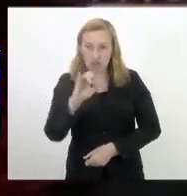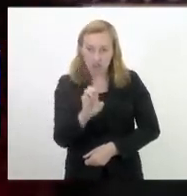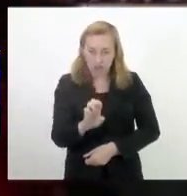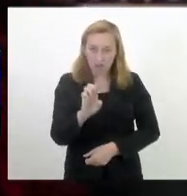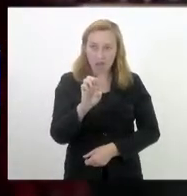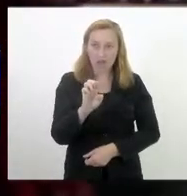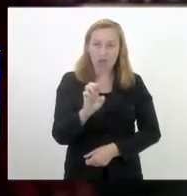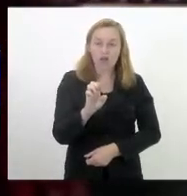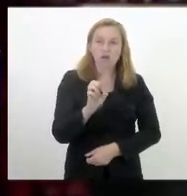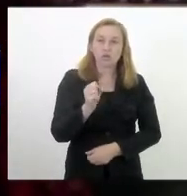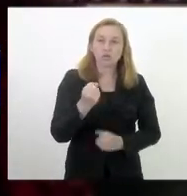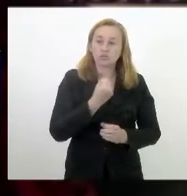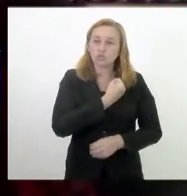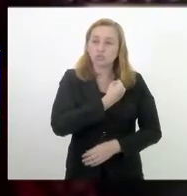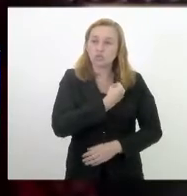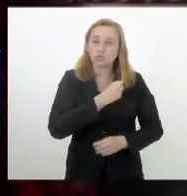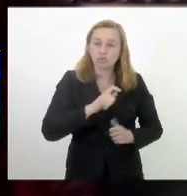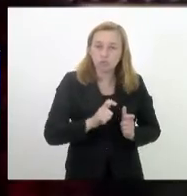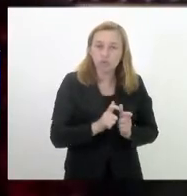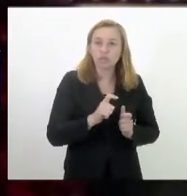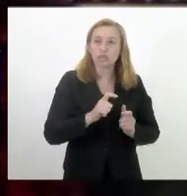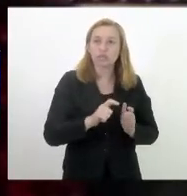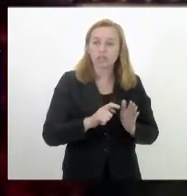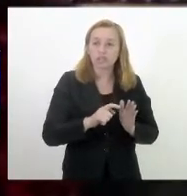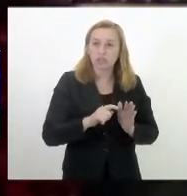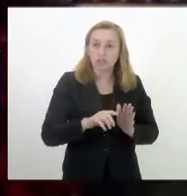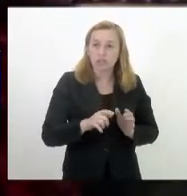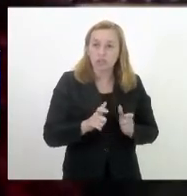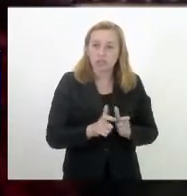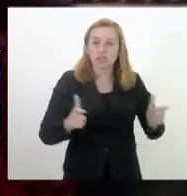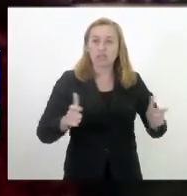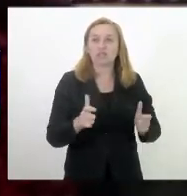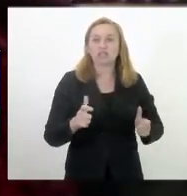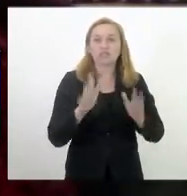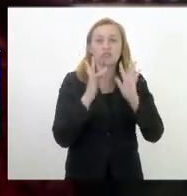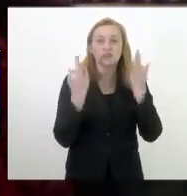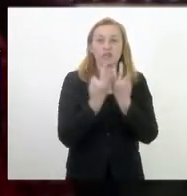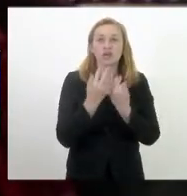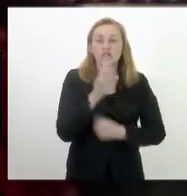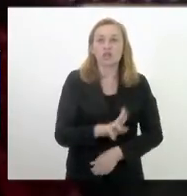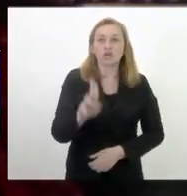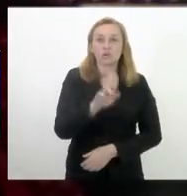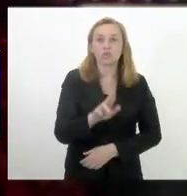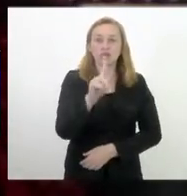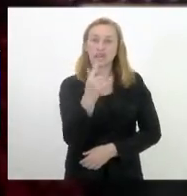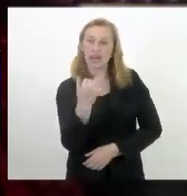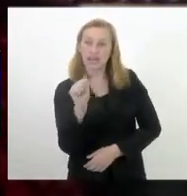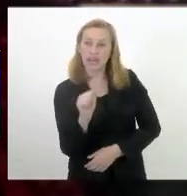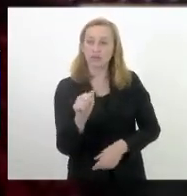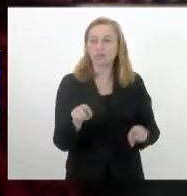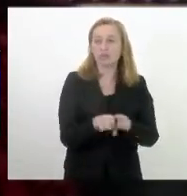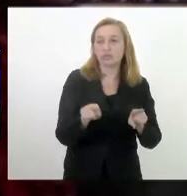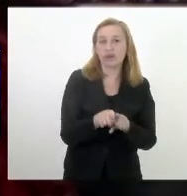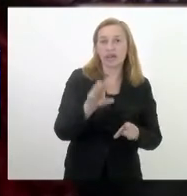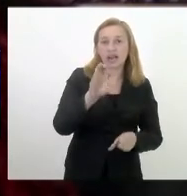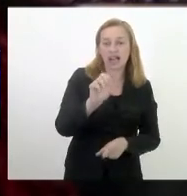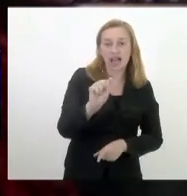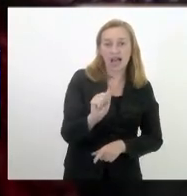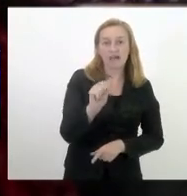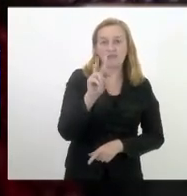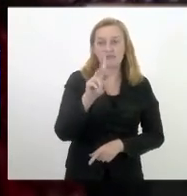30% no número de famílias que usam lenha ou carvão para cozinhar. Há 2 anos,